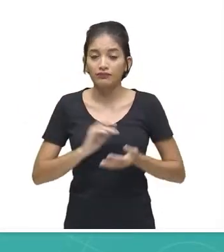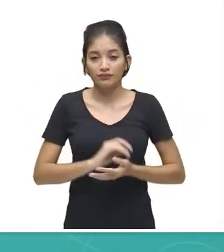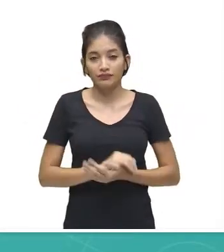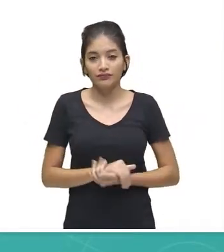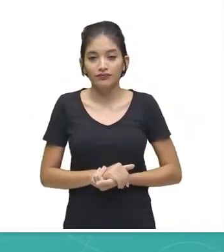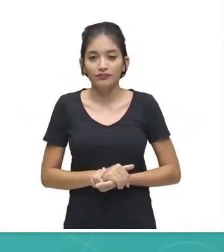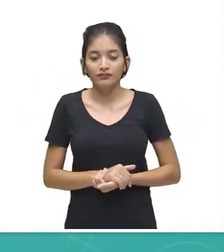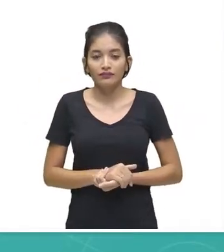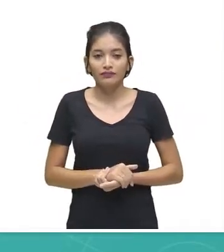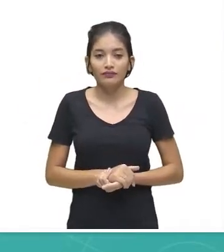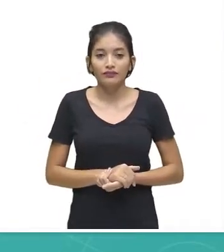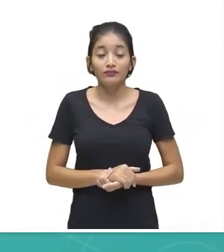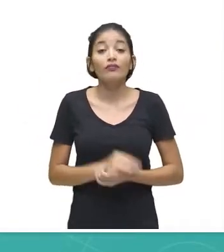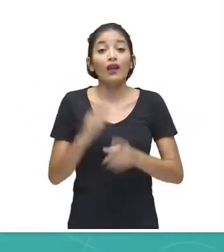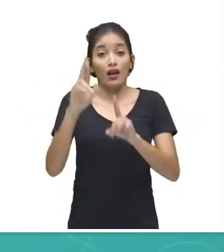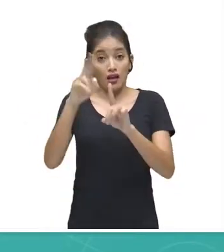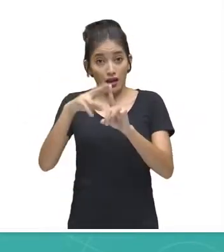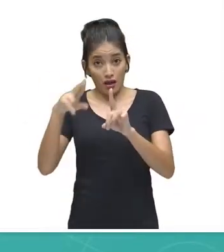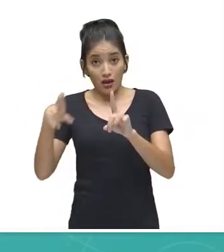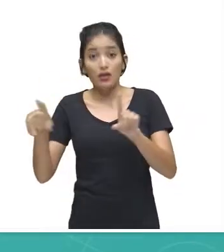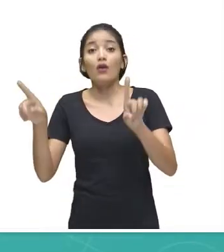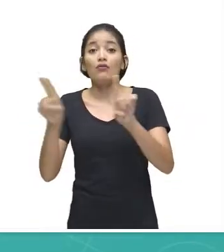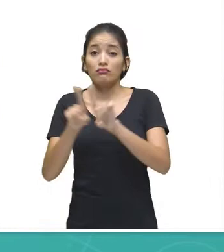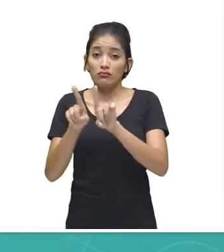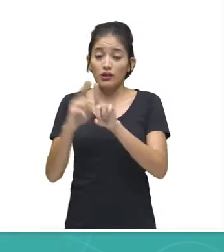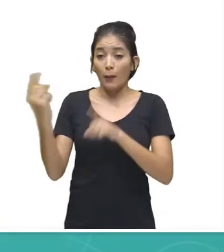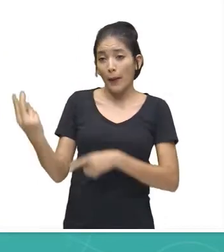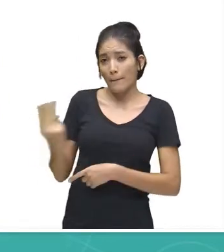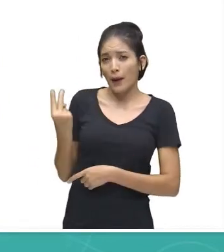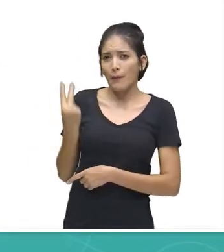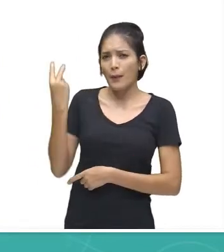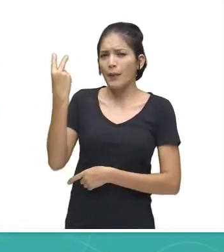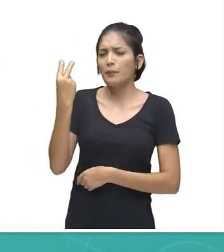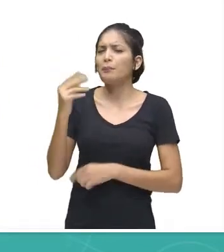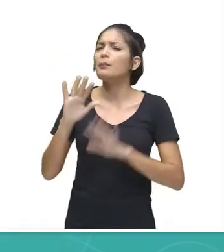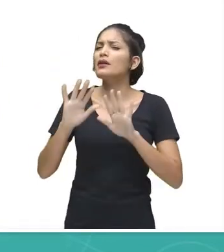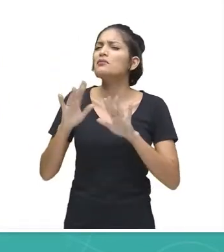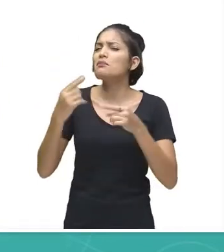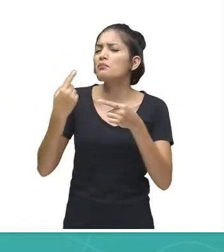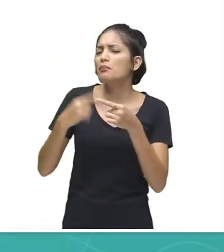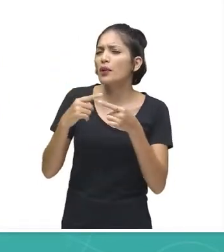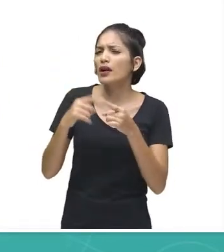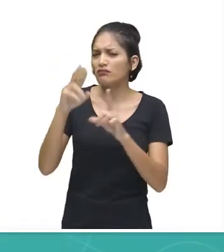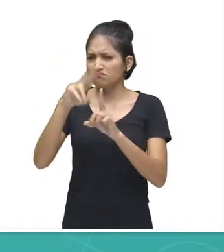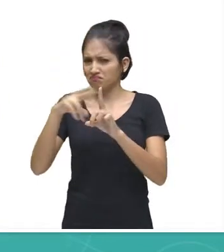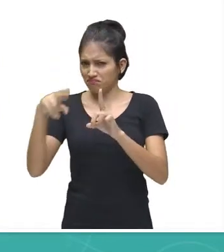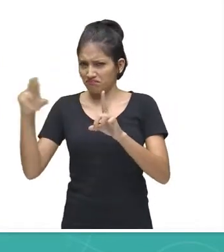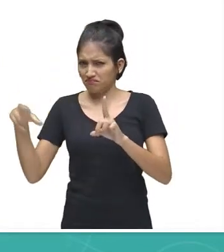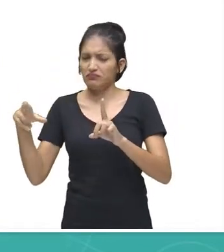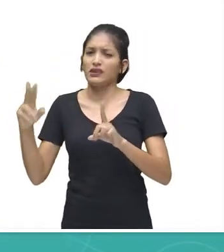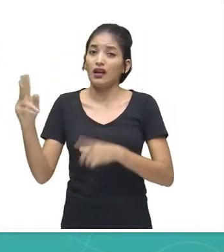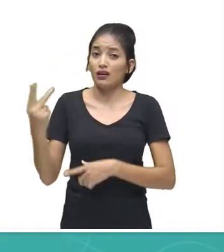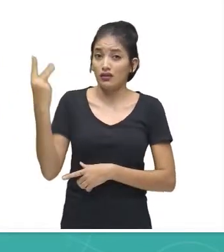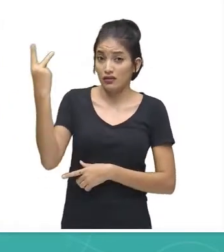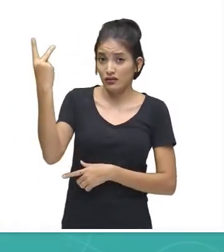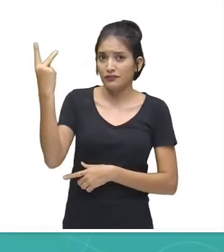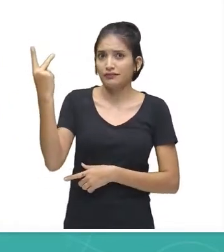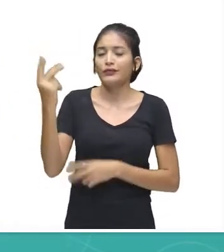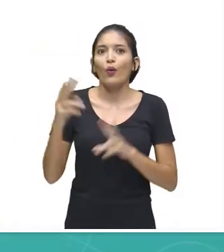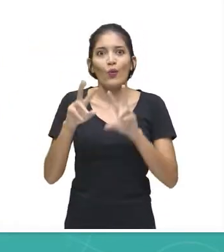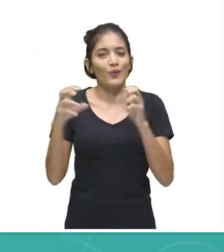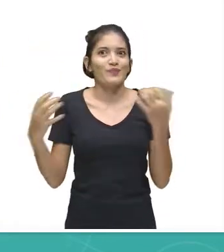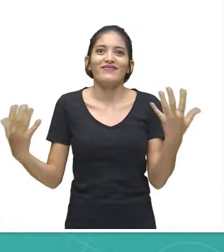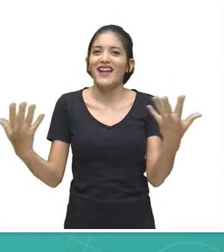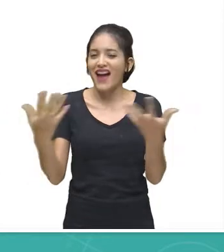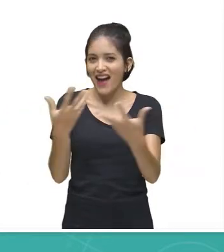hoje: religião e valores. Por que religião e valores? Hoje nosso tema é